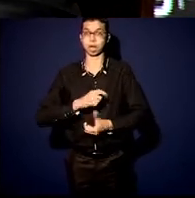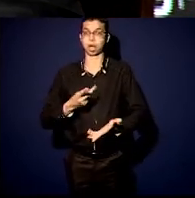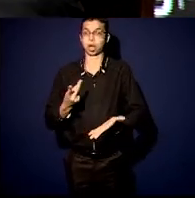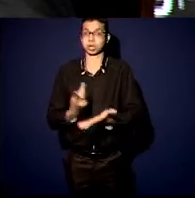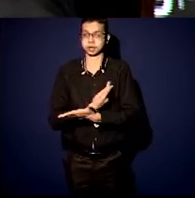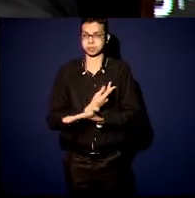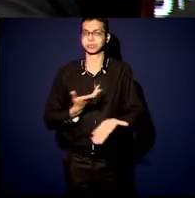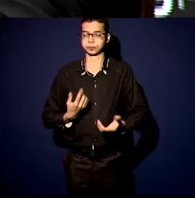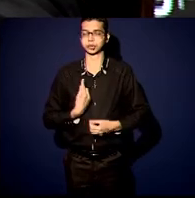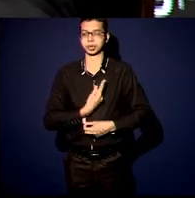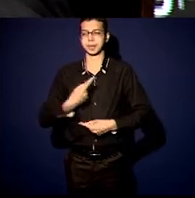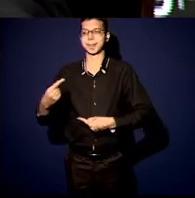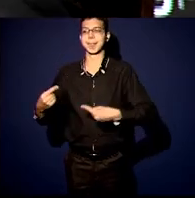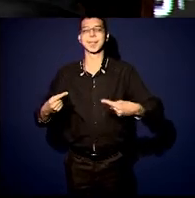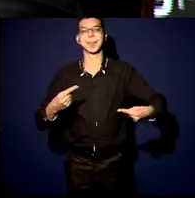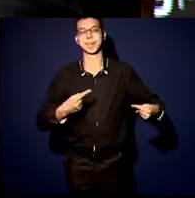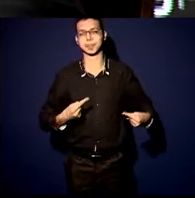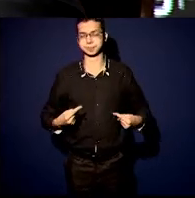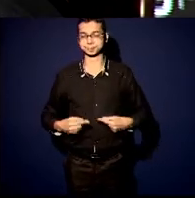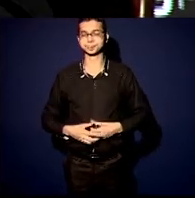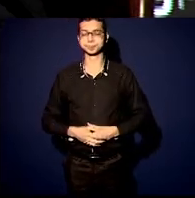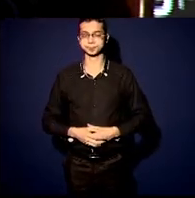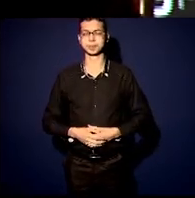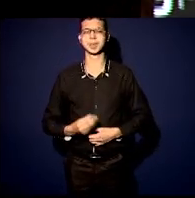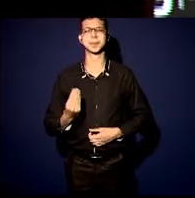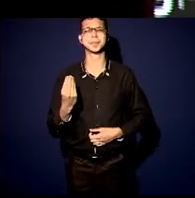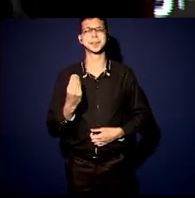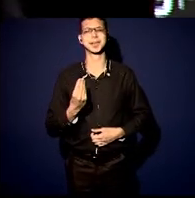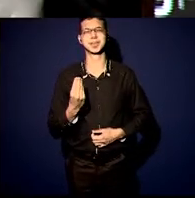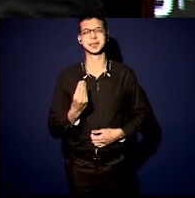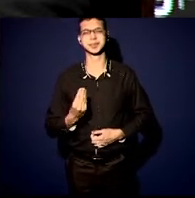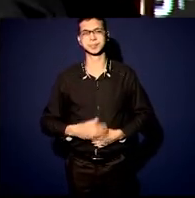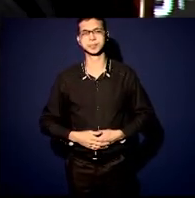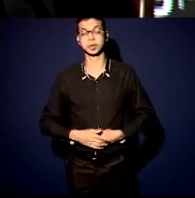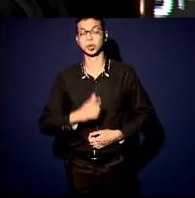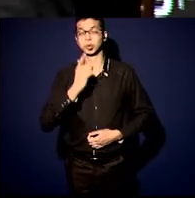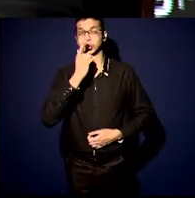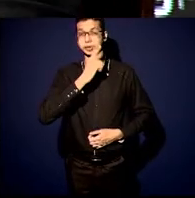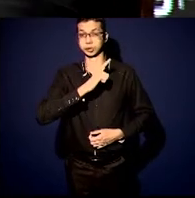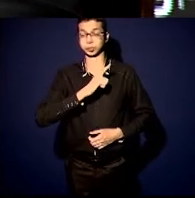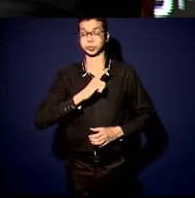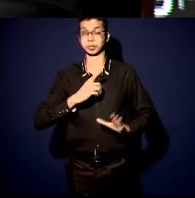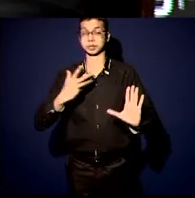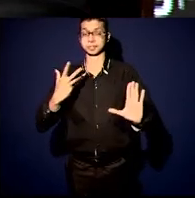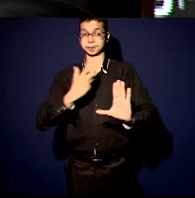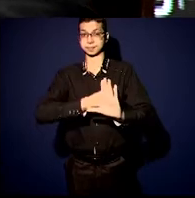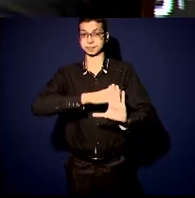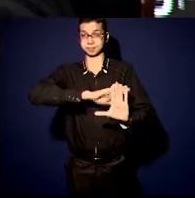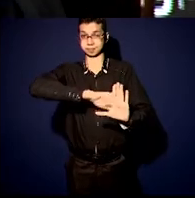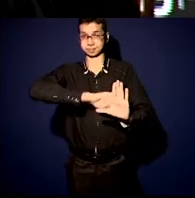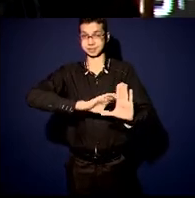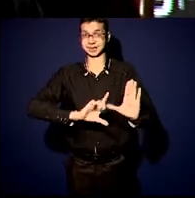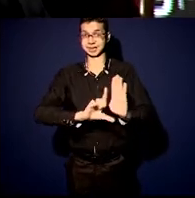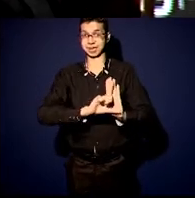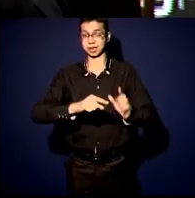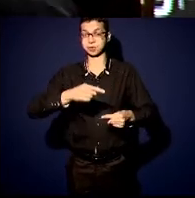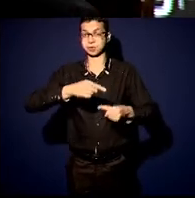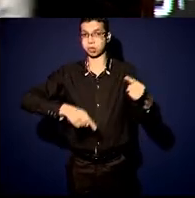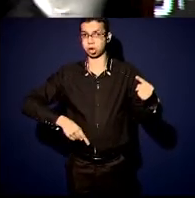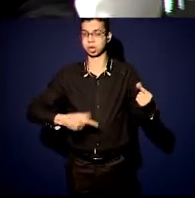para que para você conseguir distinguir no escopo no conjunto de uma prática legal o que é que é